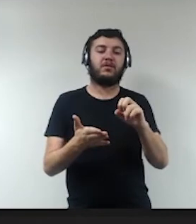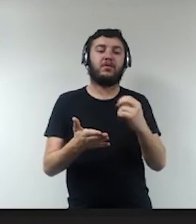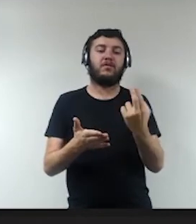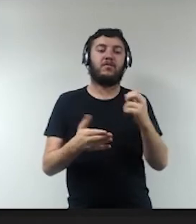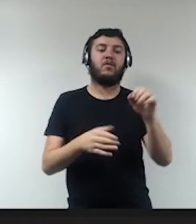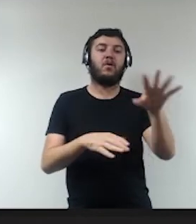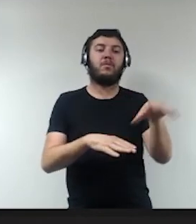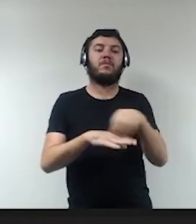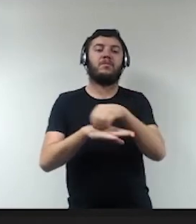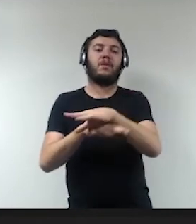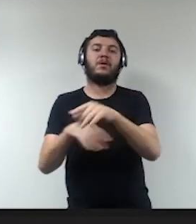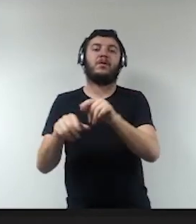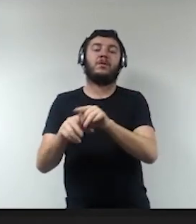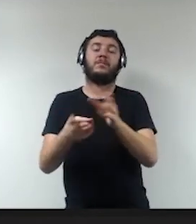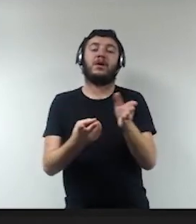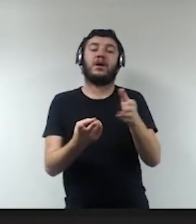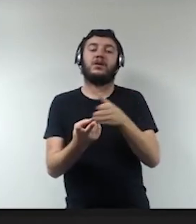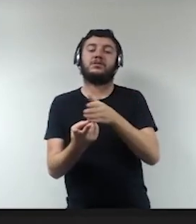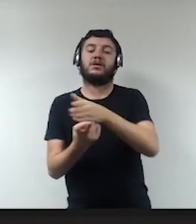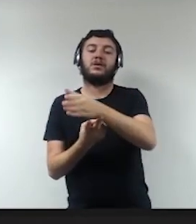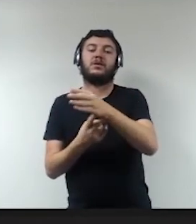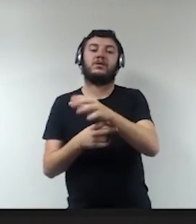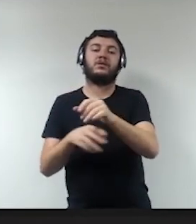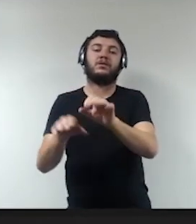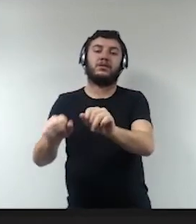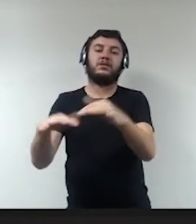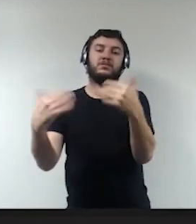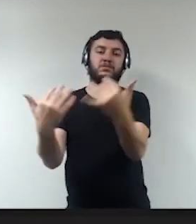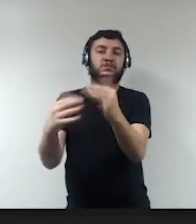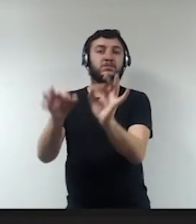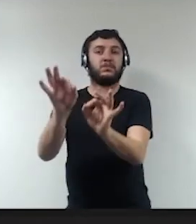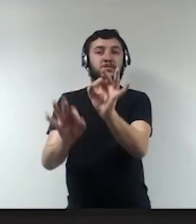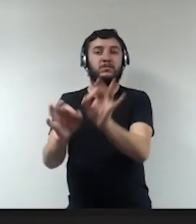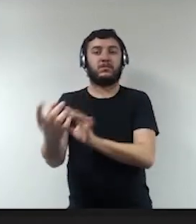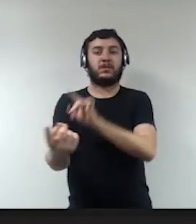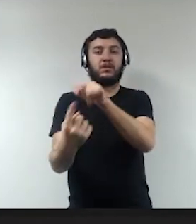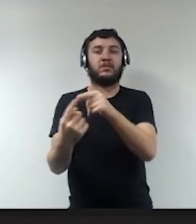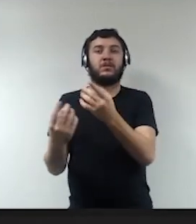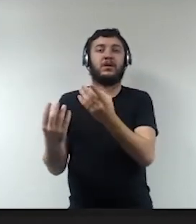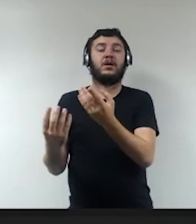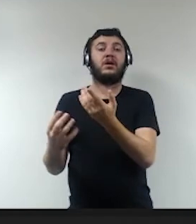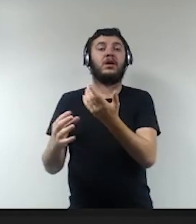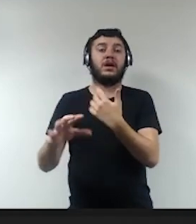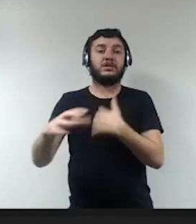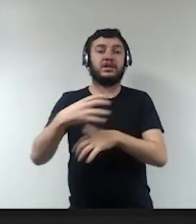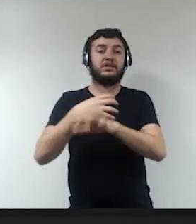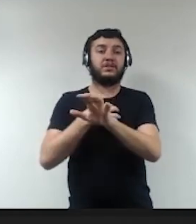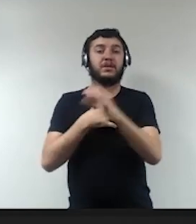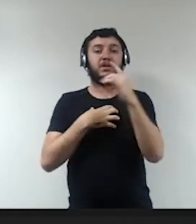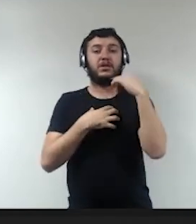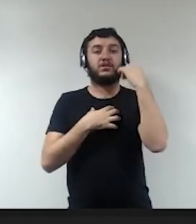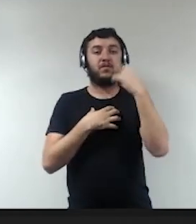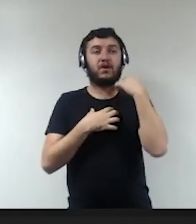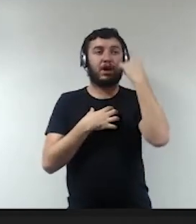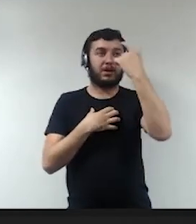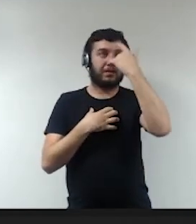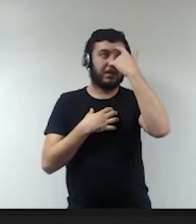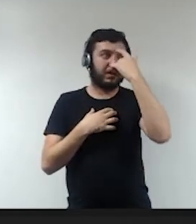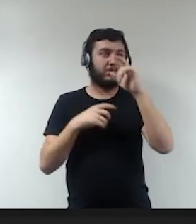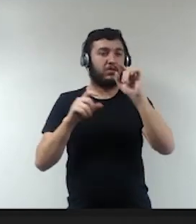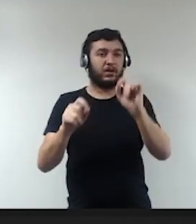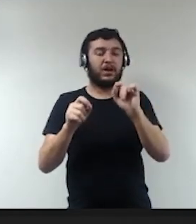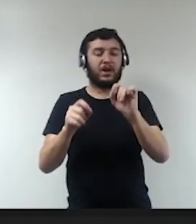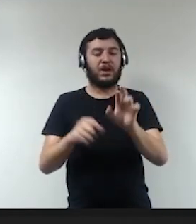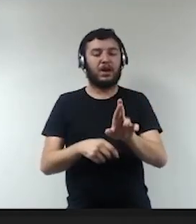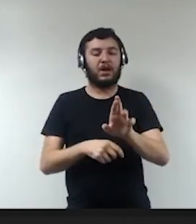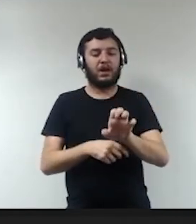audiência preparatória, na tentativa já de sensibilizar os advogados para tentar, olha, se não está completo o requisito da